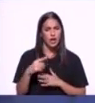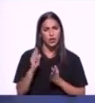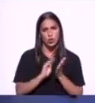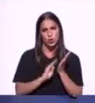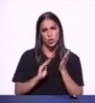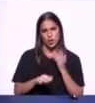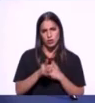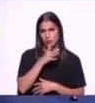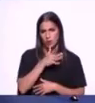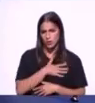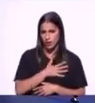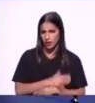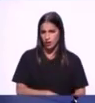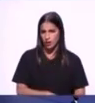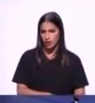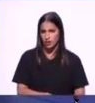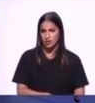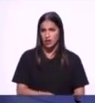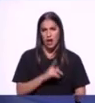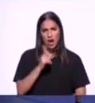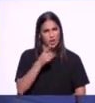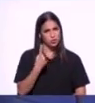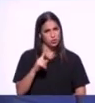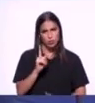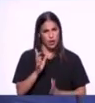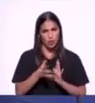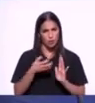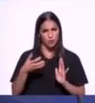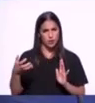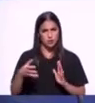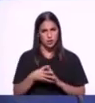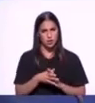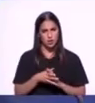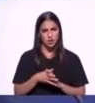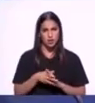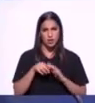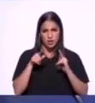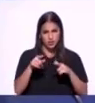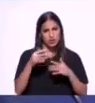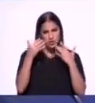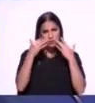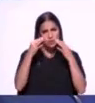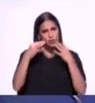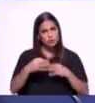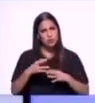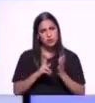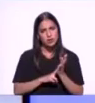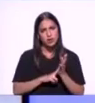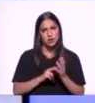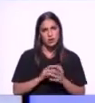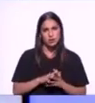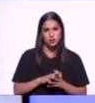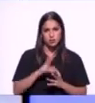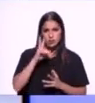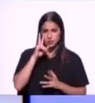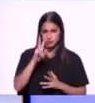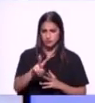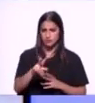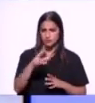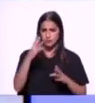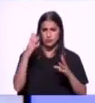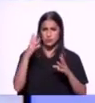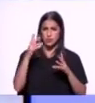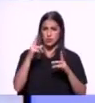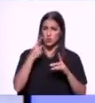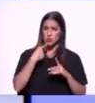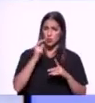isso. Ah, isso não é toxicidade? Ah, isso é informação séria e verdadeira? Vejam a quantidade de nomes que